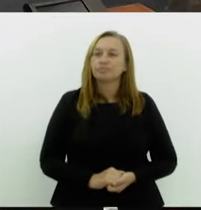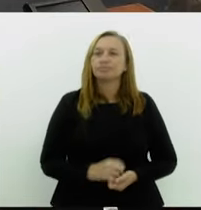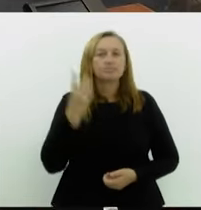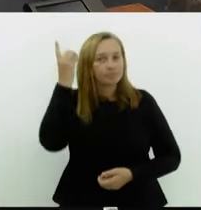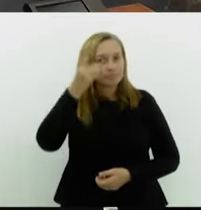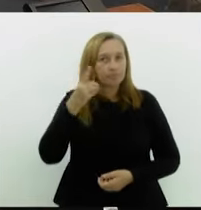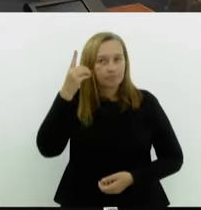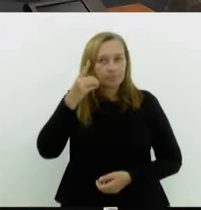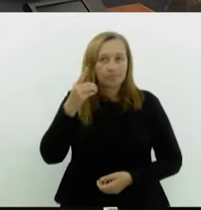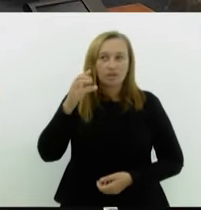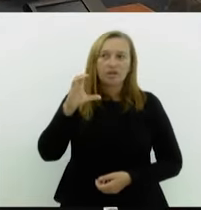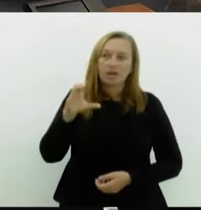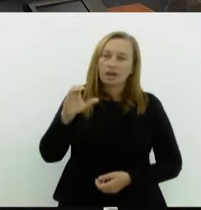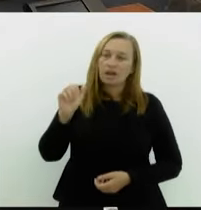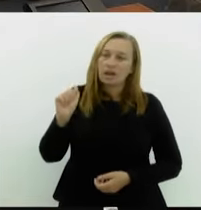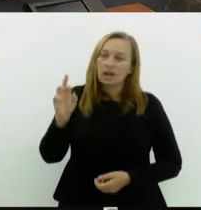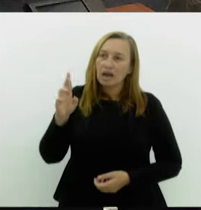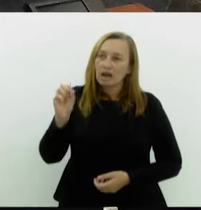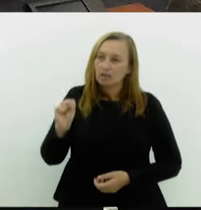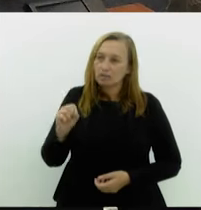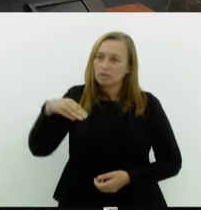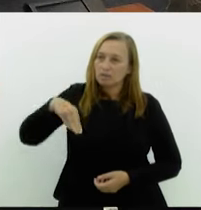Deputado Carlos Macedo.